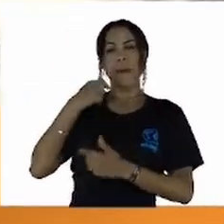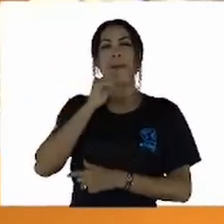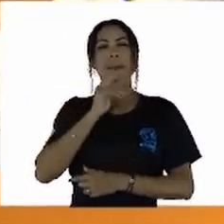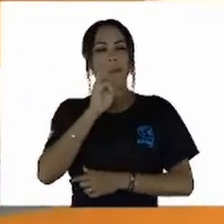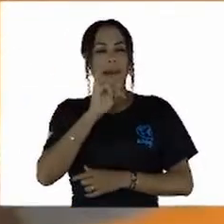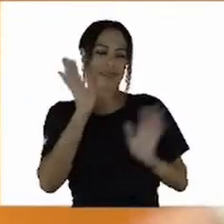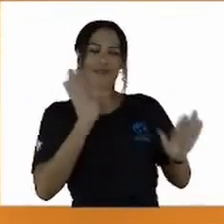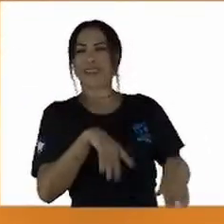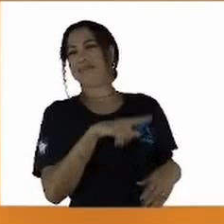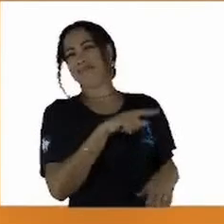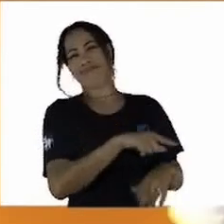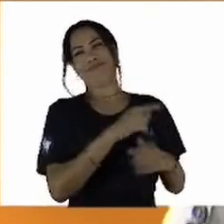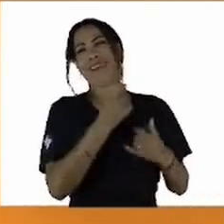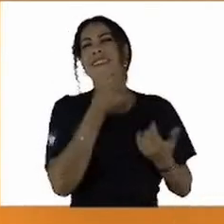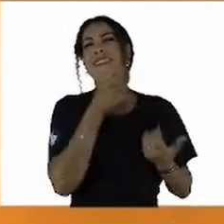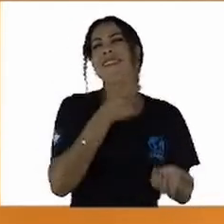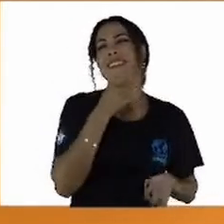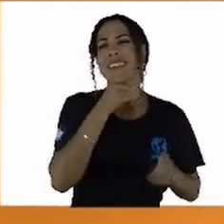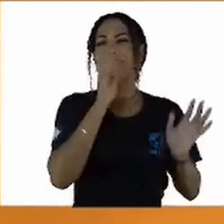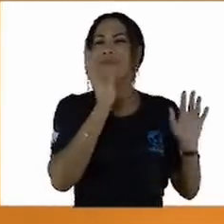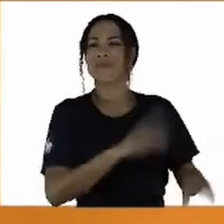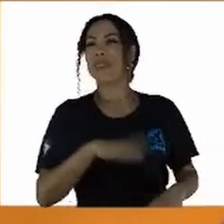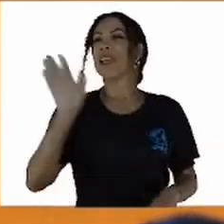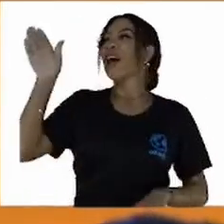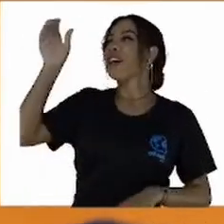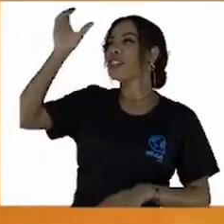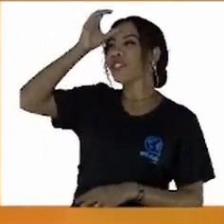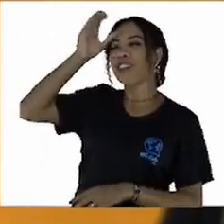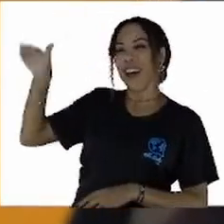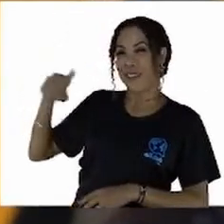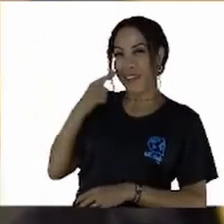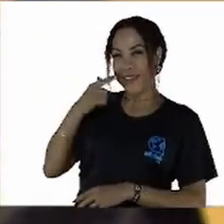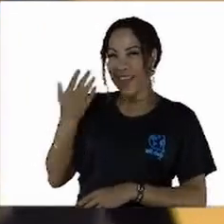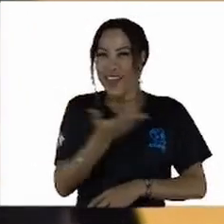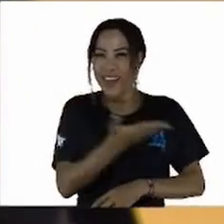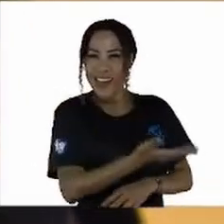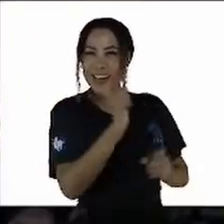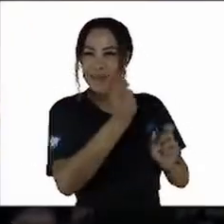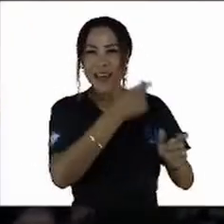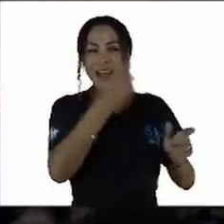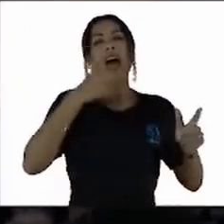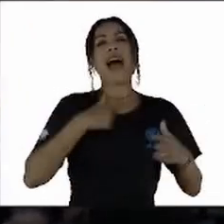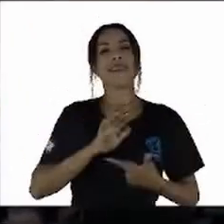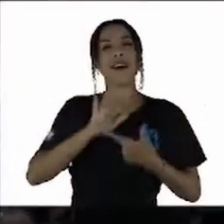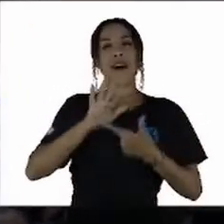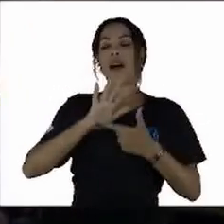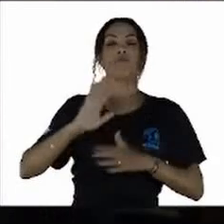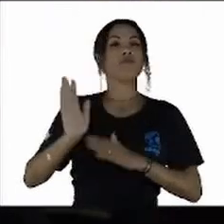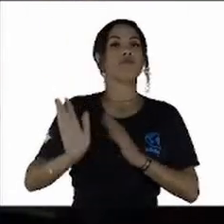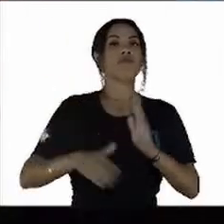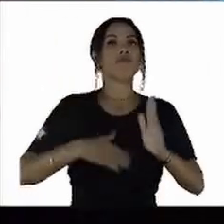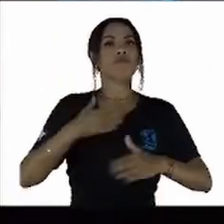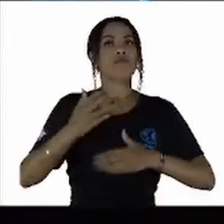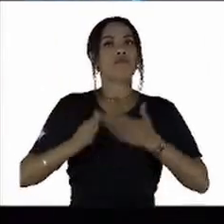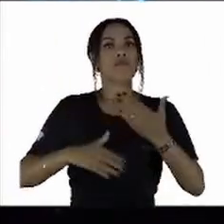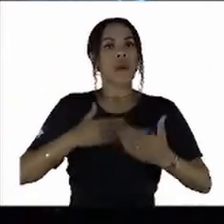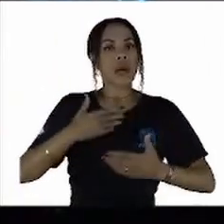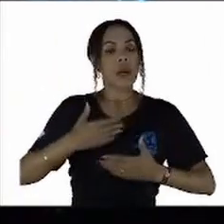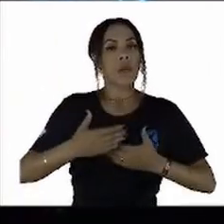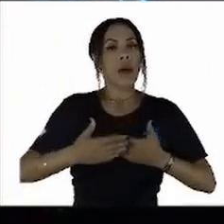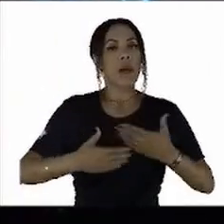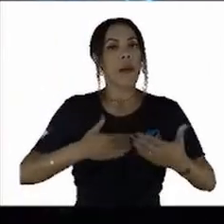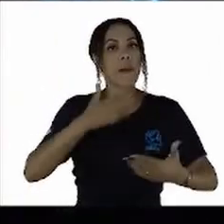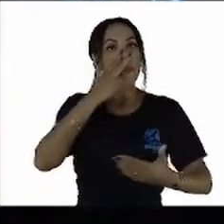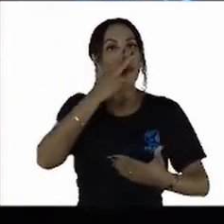pais, ah, moleque faz mágica, divertido, né, ô tia Lourdes, vem ver a mágica do garoto, aí eu fazia mágica, mas de repente isso começou a caminhar